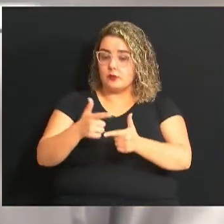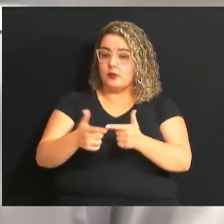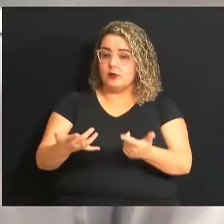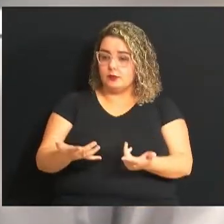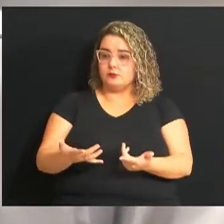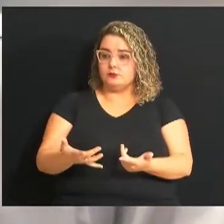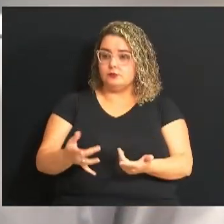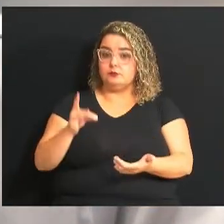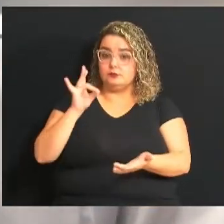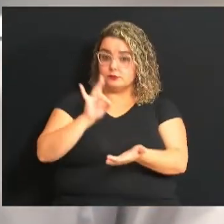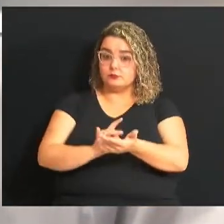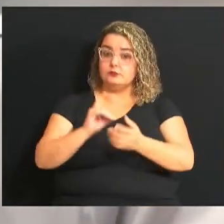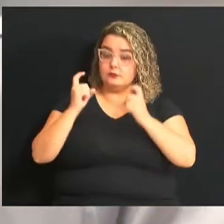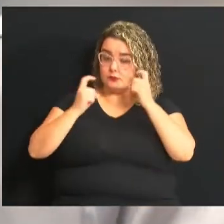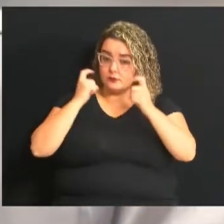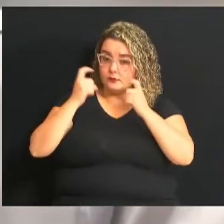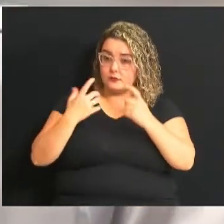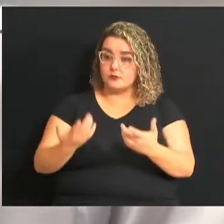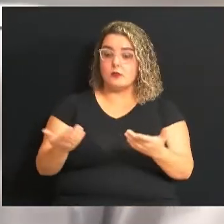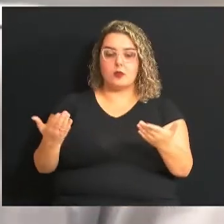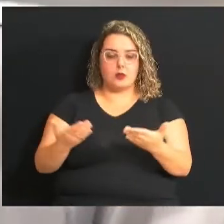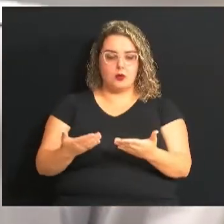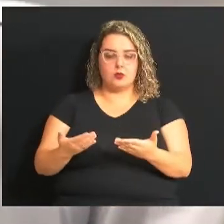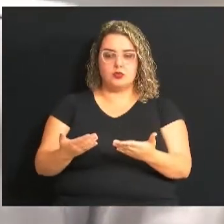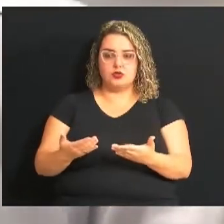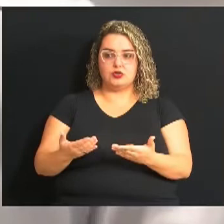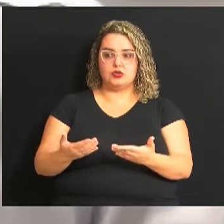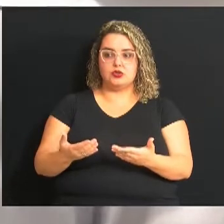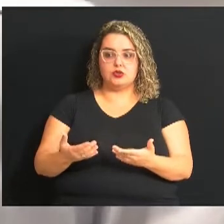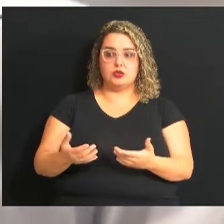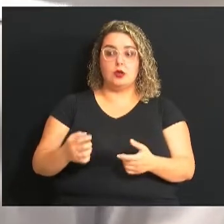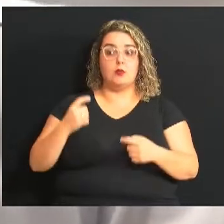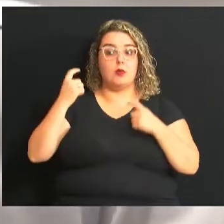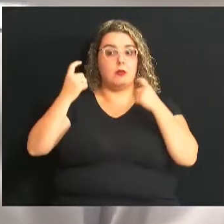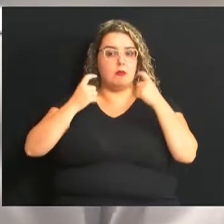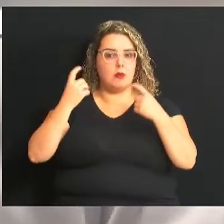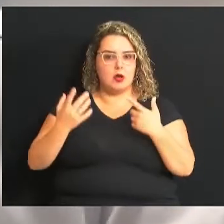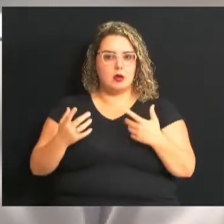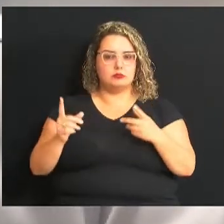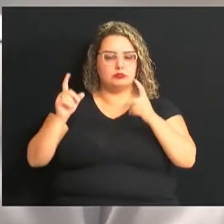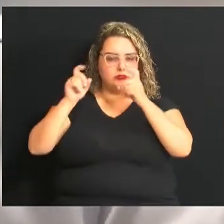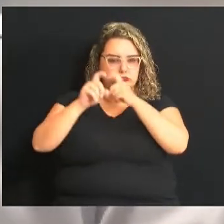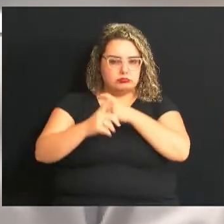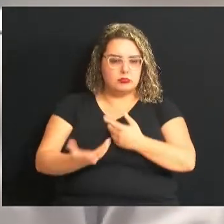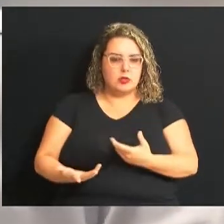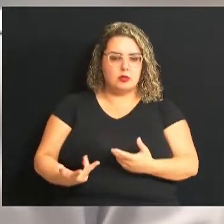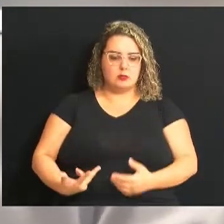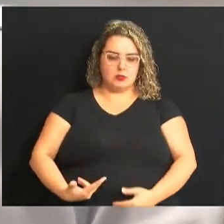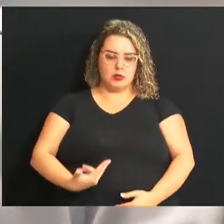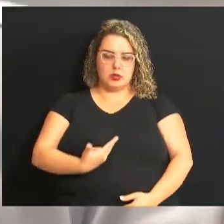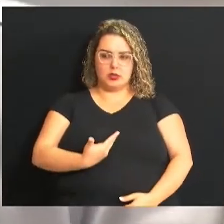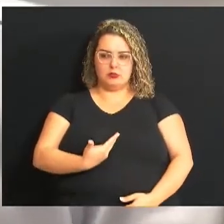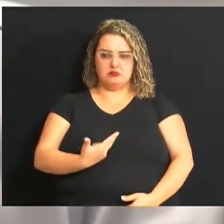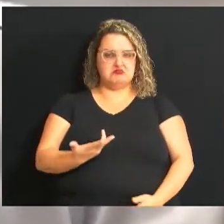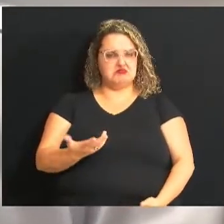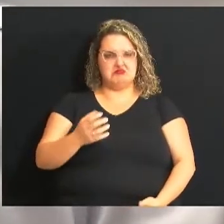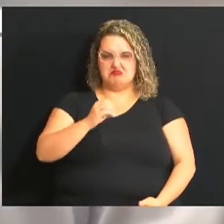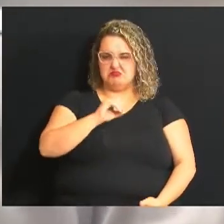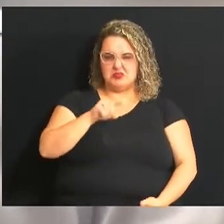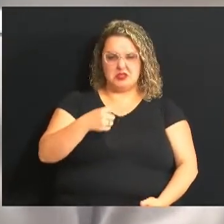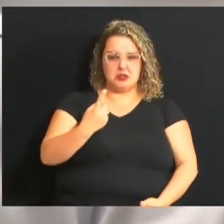realmente preocupante. Hoje, a incidência de uma complicação numa cirurgia bariátrica vai de 0,1%